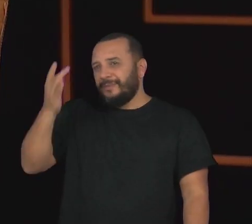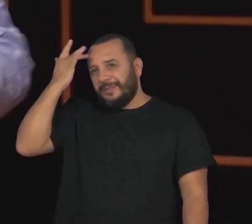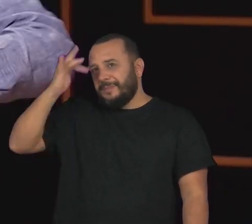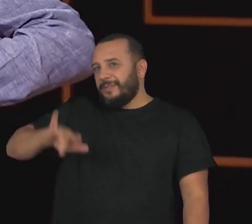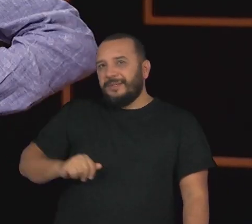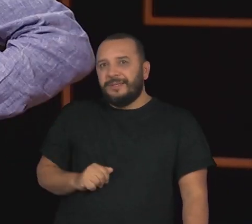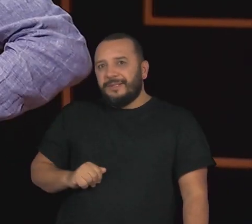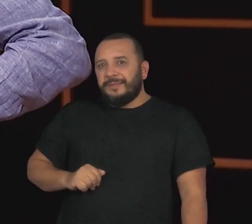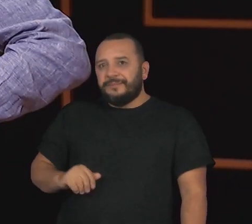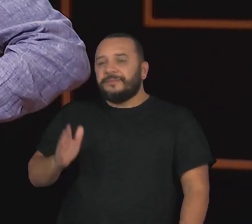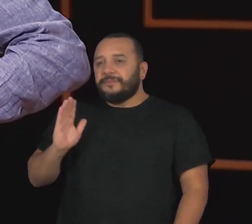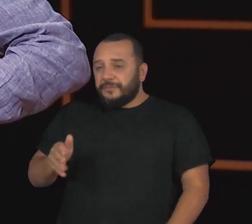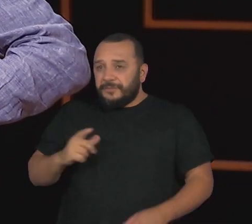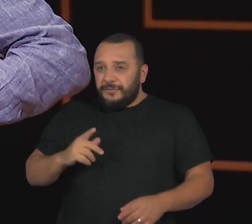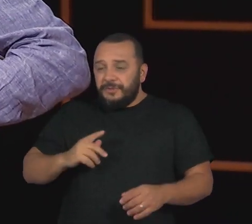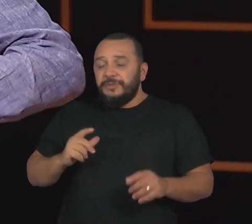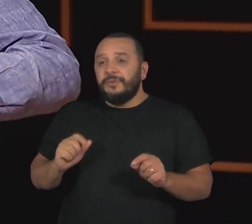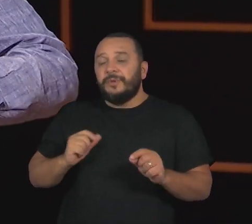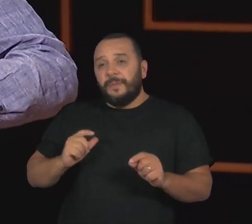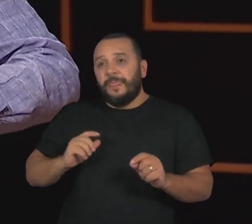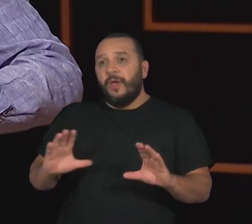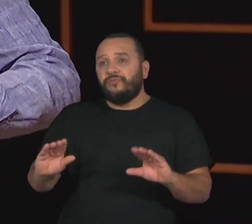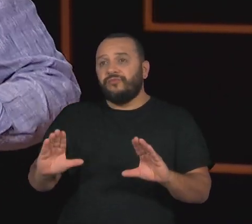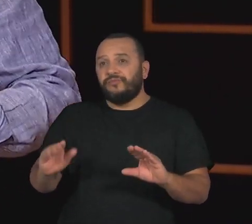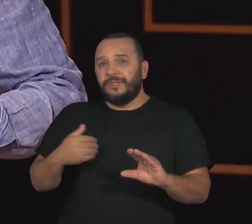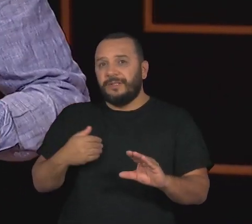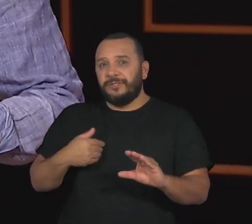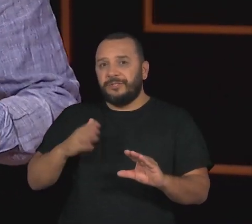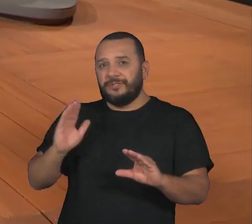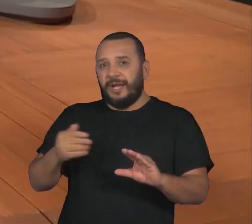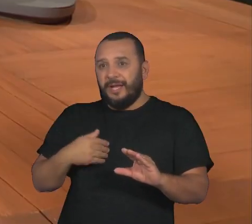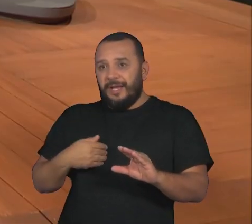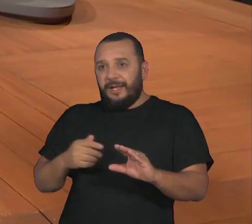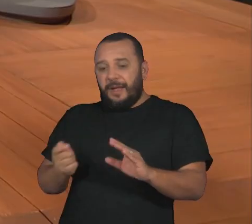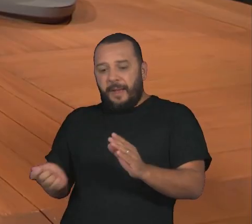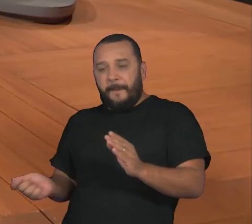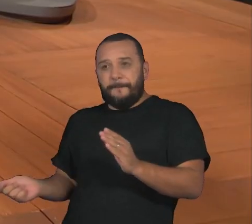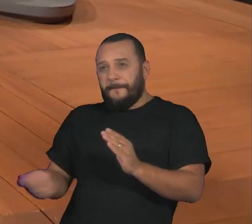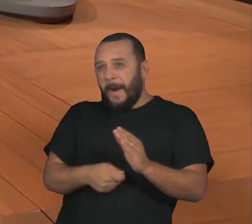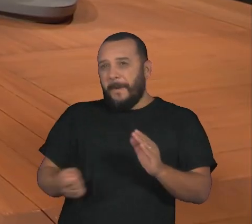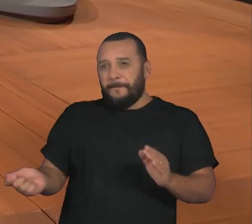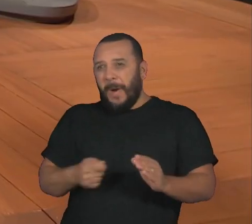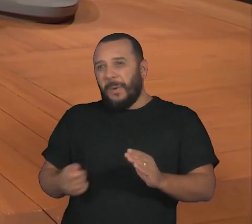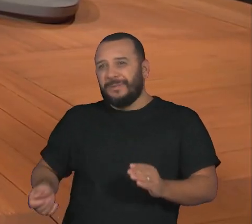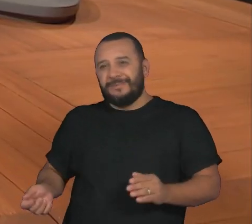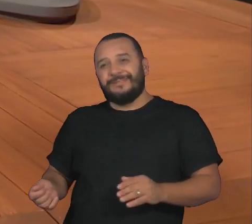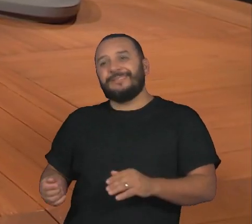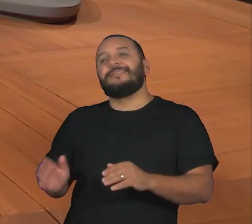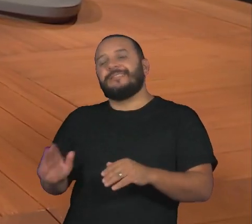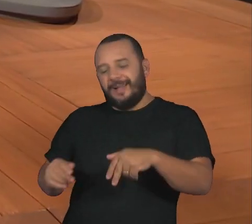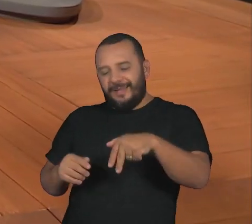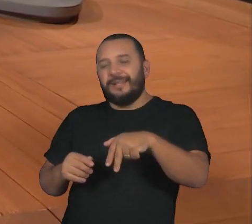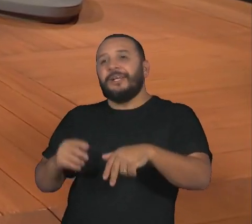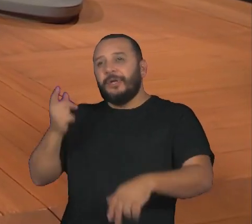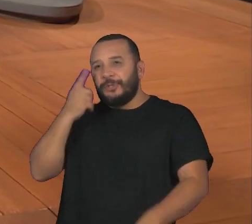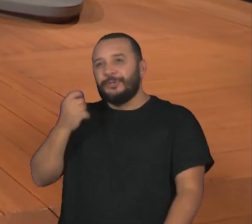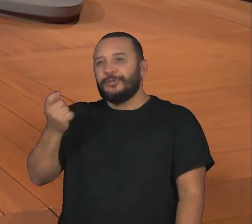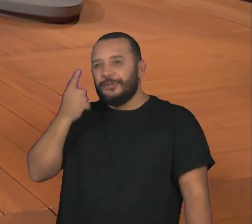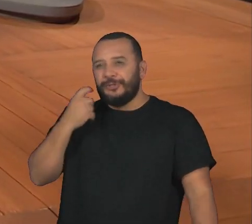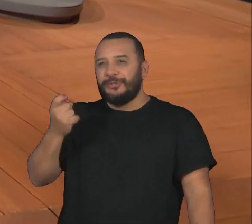sim, puseram uma almofadinha para proteger, ele dava com a cinta, mas a cinta dobrava e pegava na lateral. Então, eu chorei